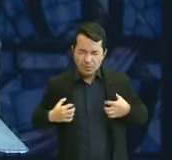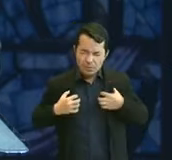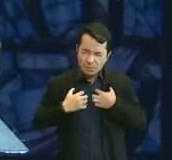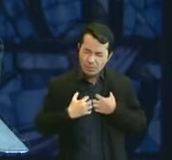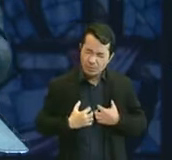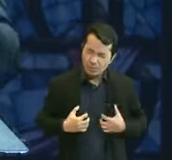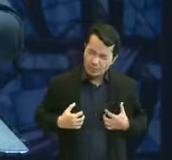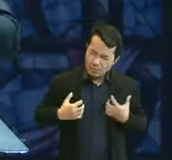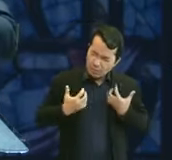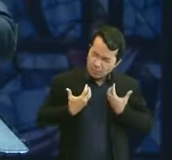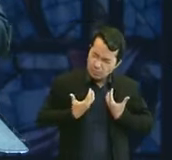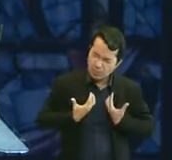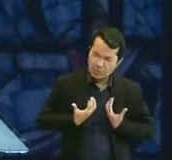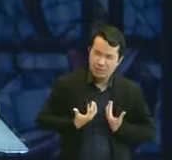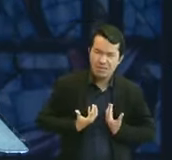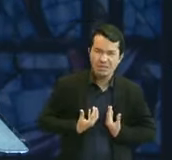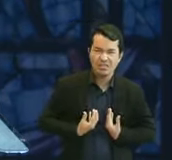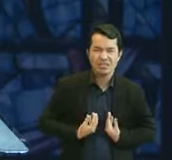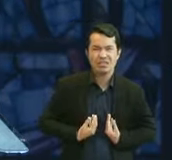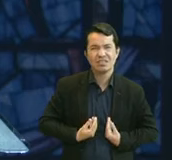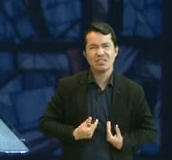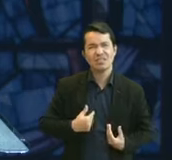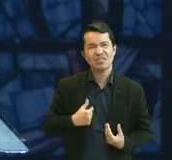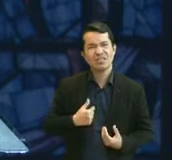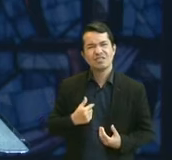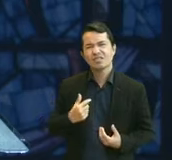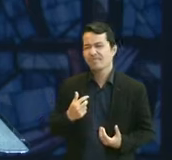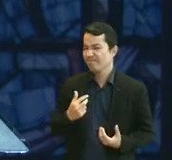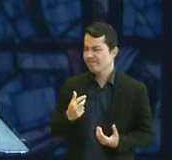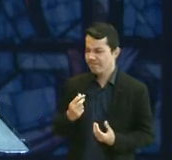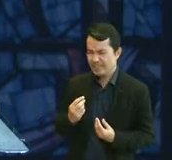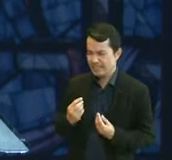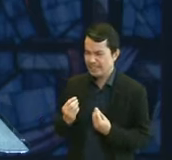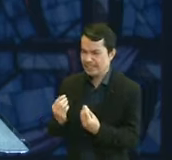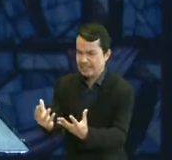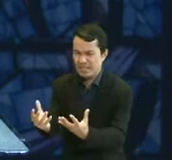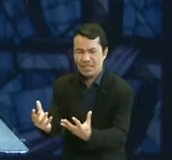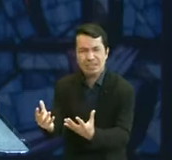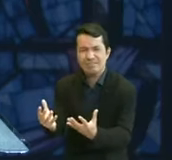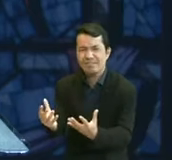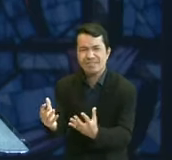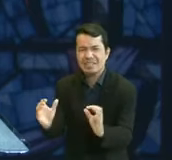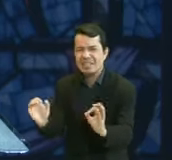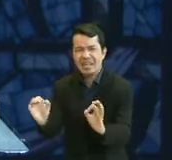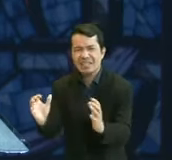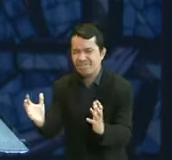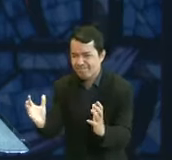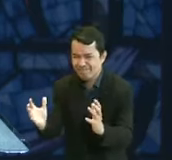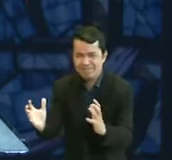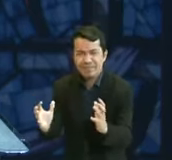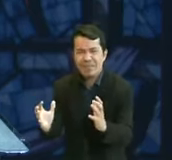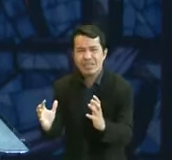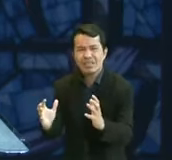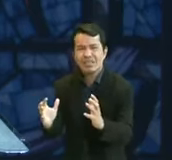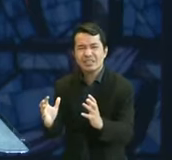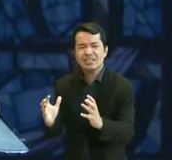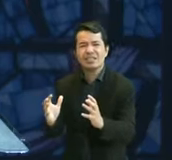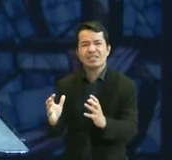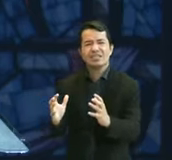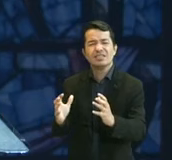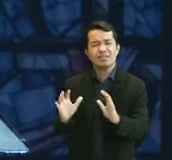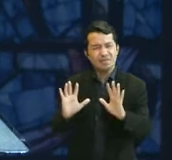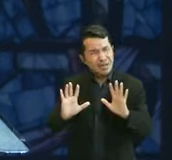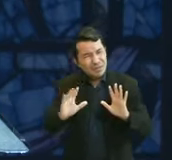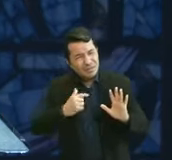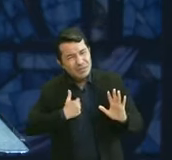esgotamento. Eu não tenho mais nada para oferecer. Mas hoje eu quero te dizer, existe um Deus